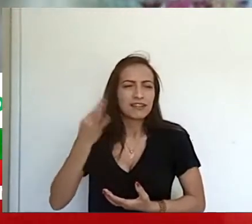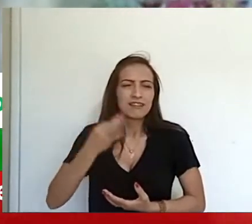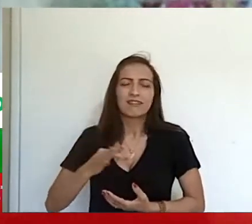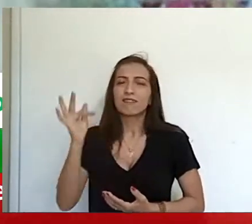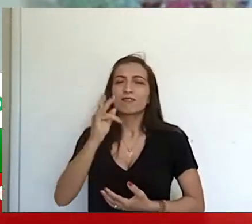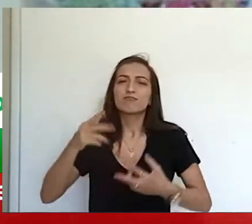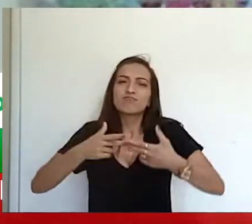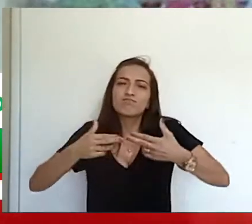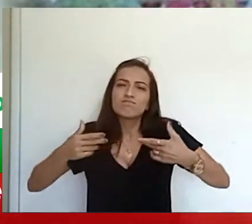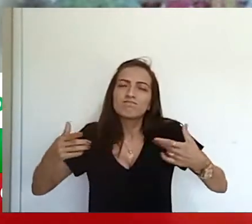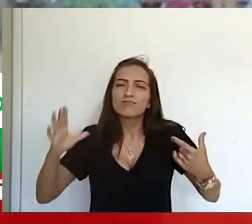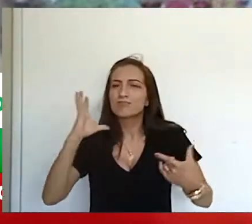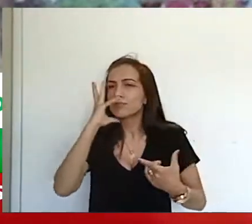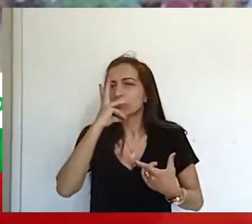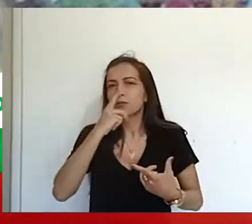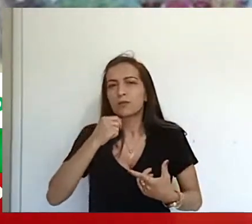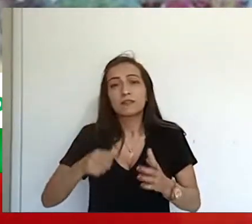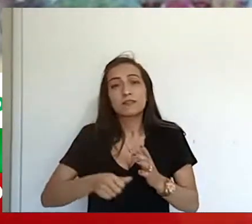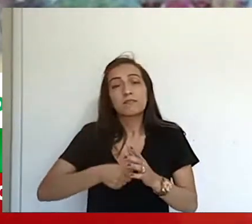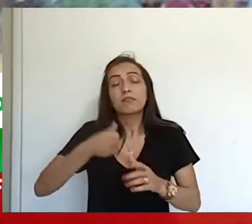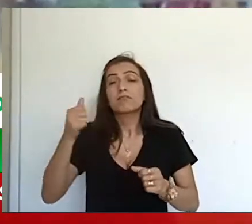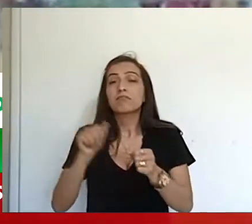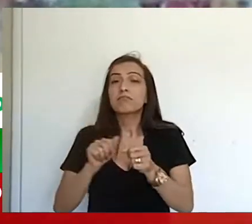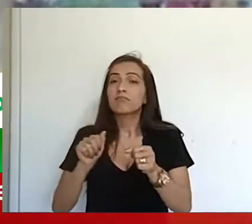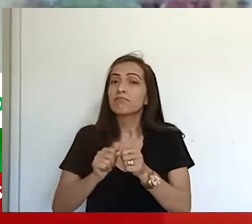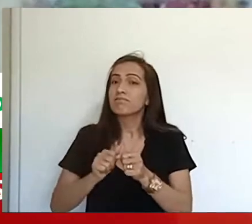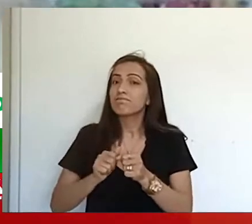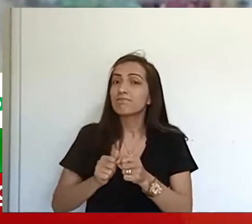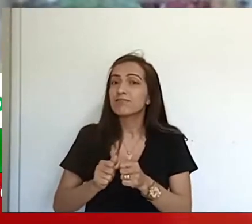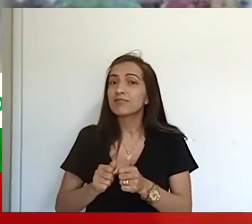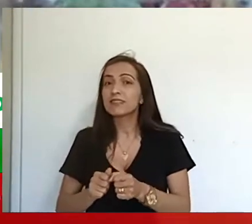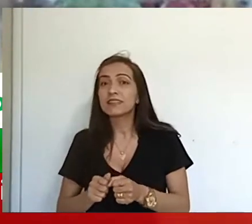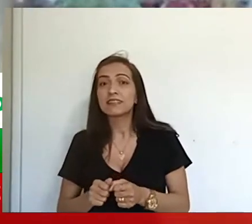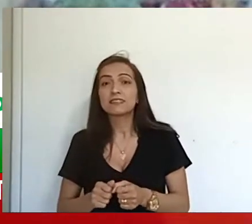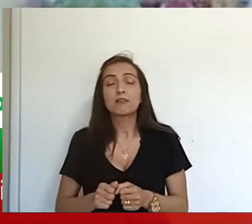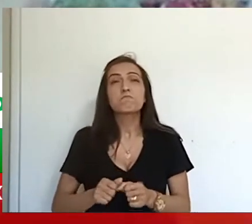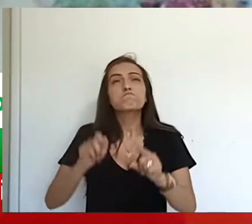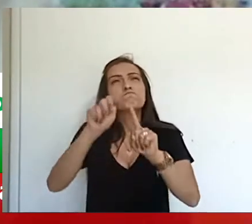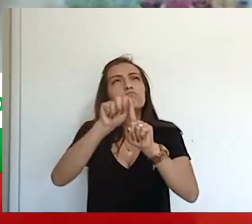dá? É a primeira vez que eu saí de casa, eu fiquei, acho que quase um mês, aí